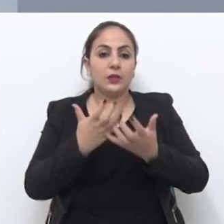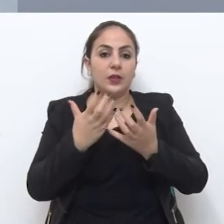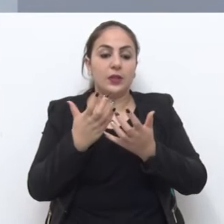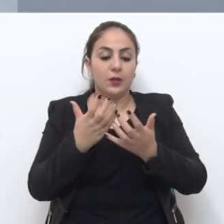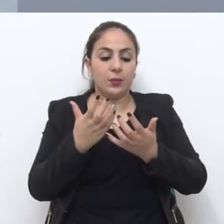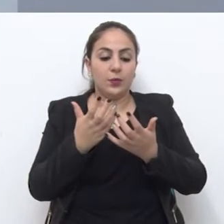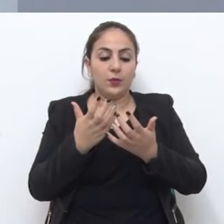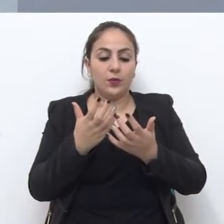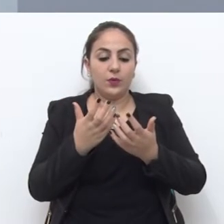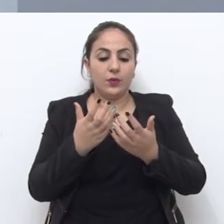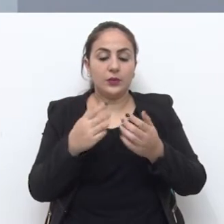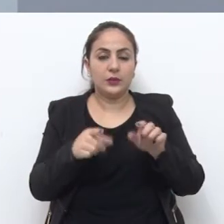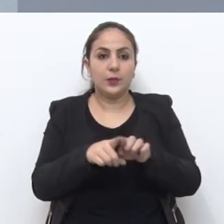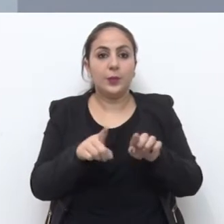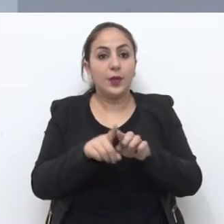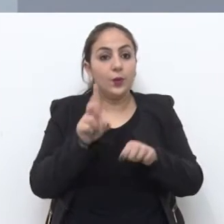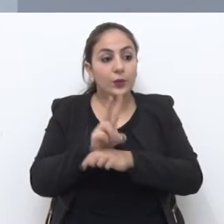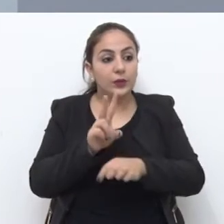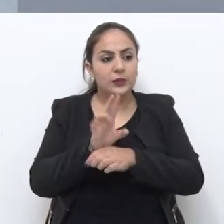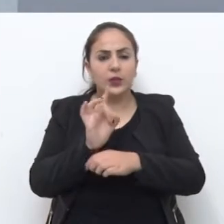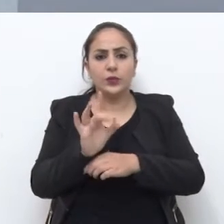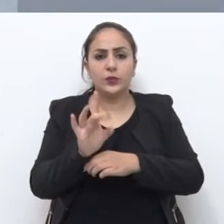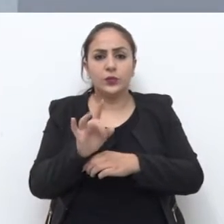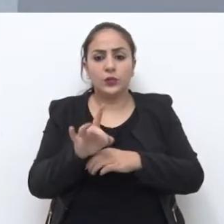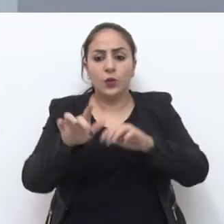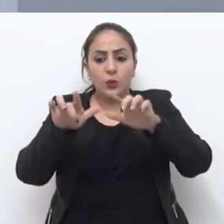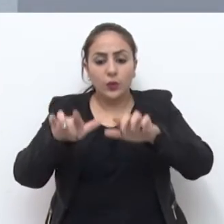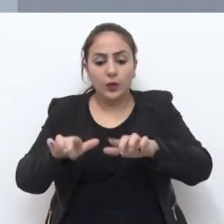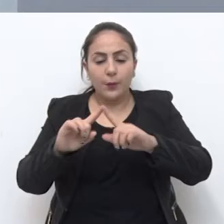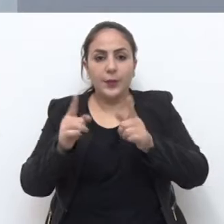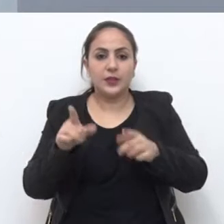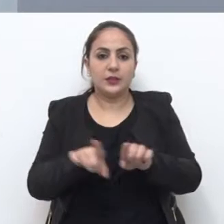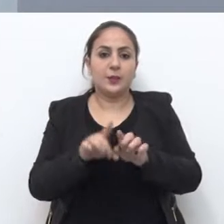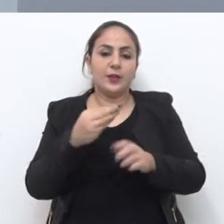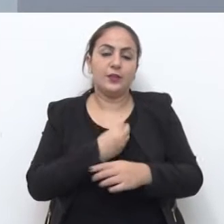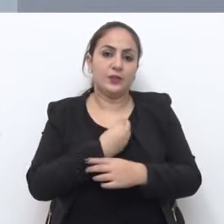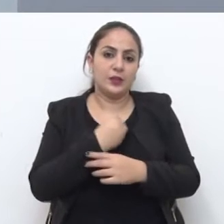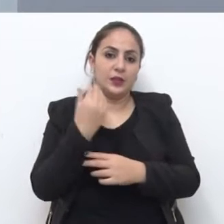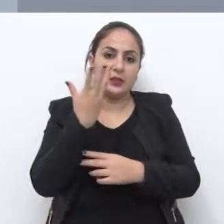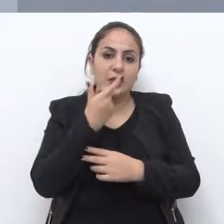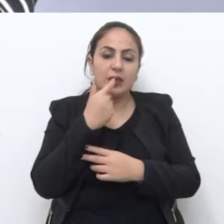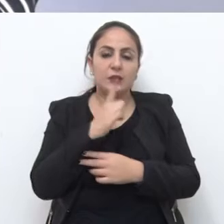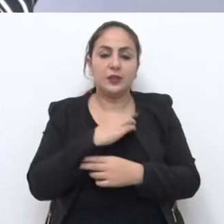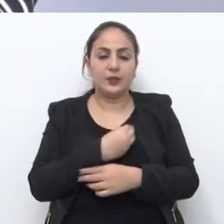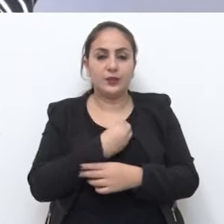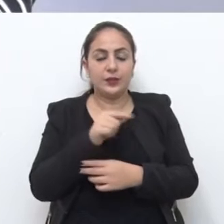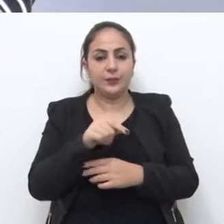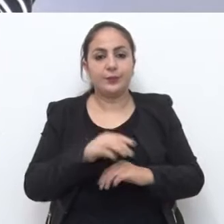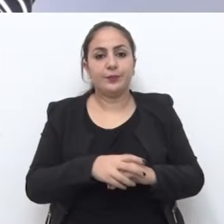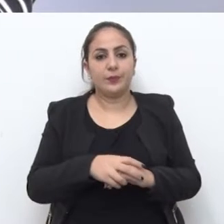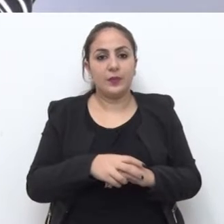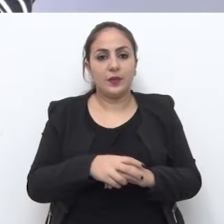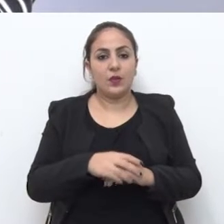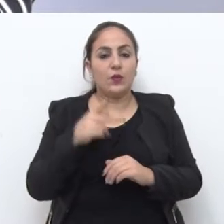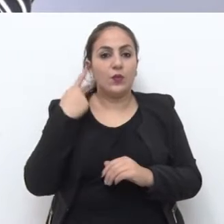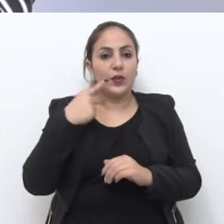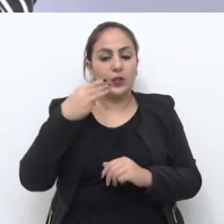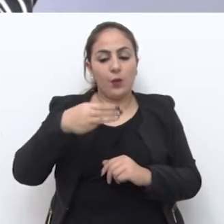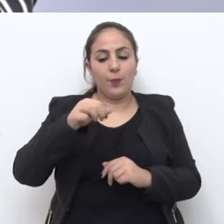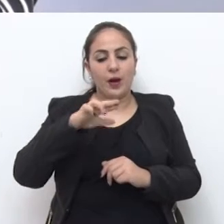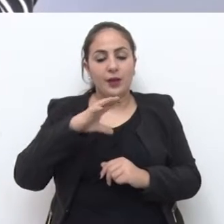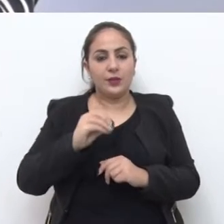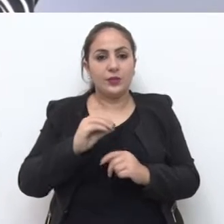preservar não só a mobilidade daquele local, mas também a vida das nossas crianças que ali residem. E o vereador Márcio